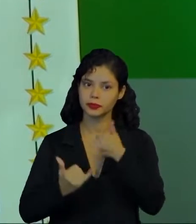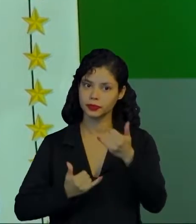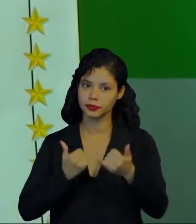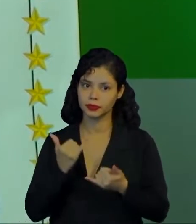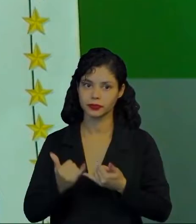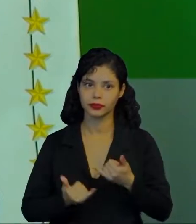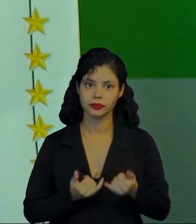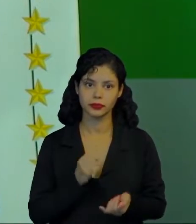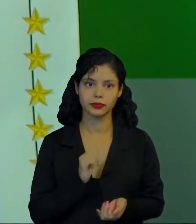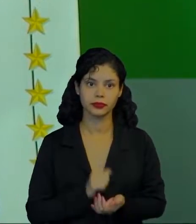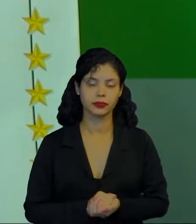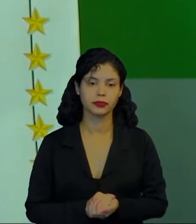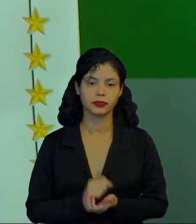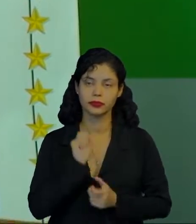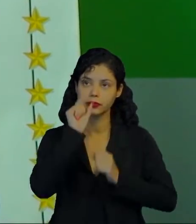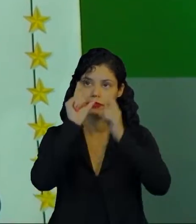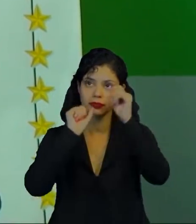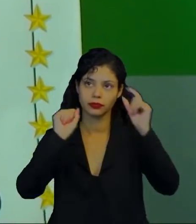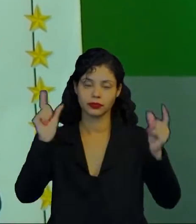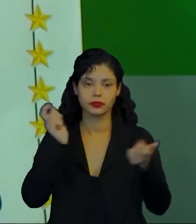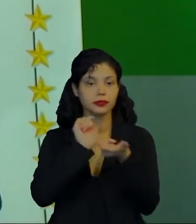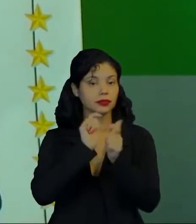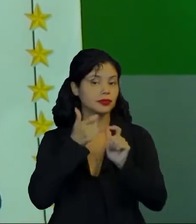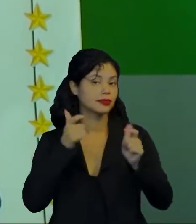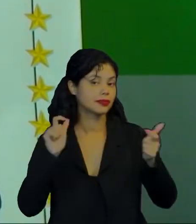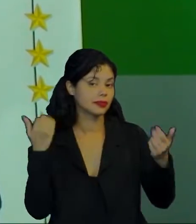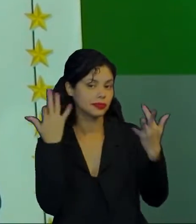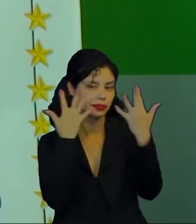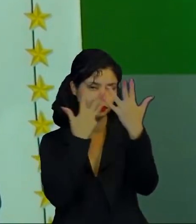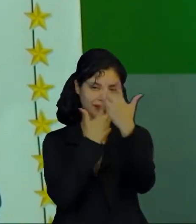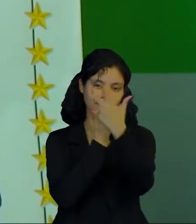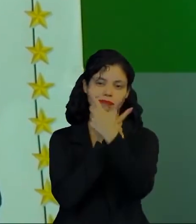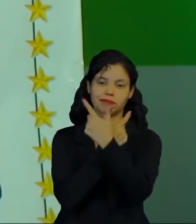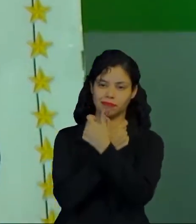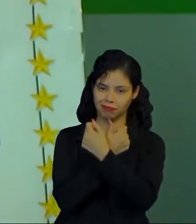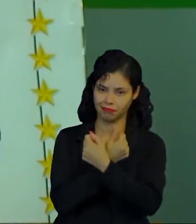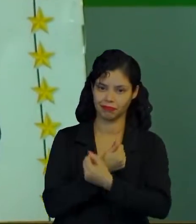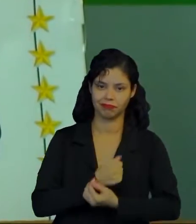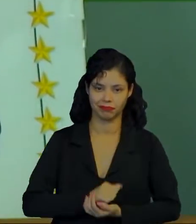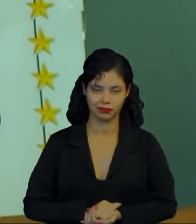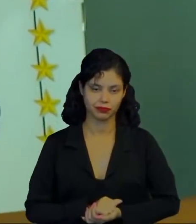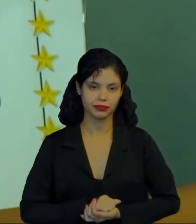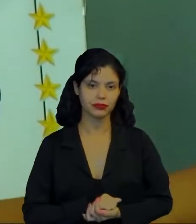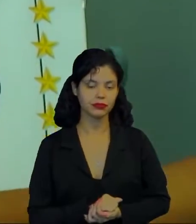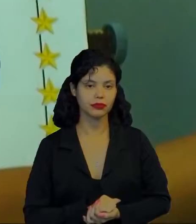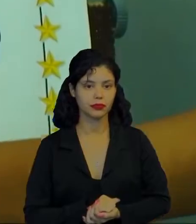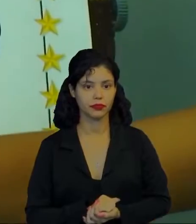brincam na luz as belas borboletas.